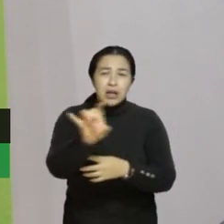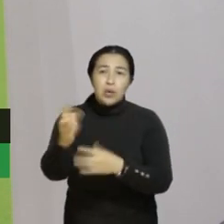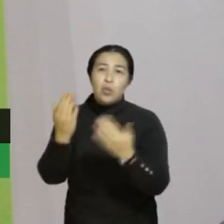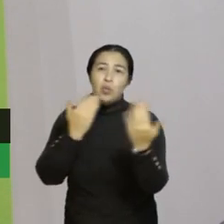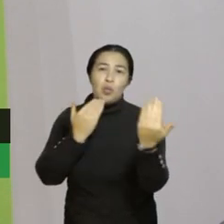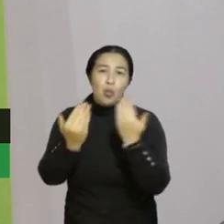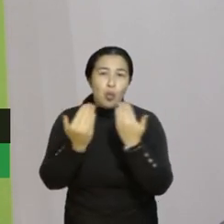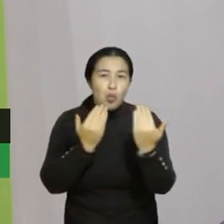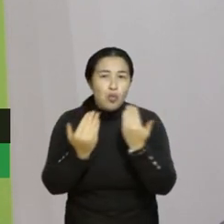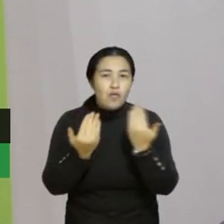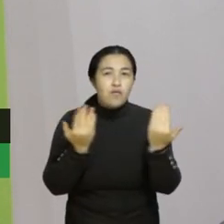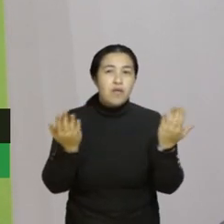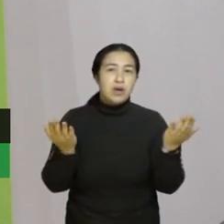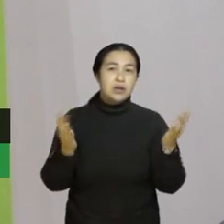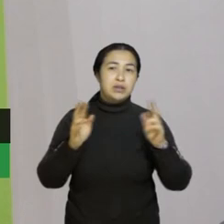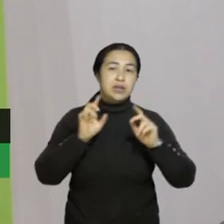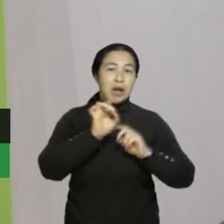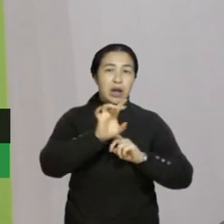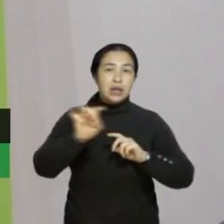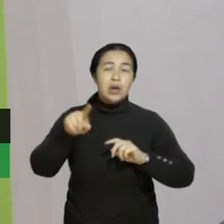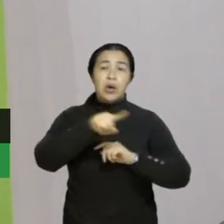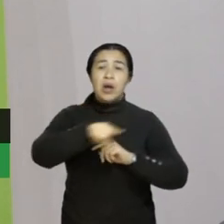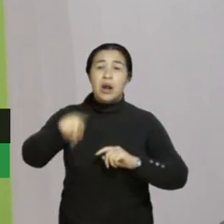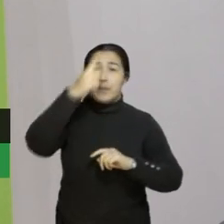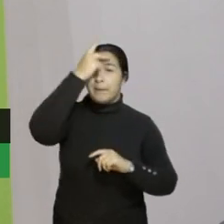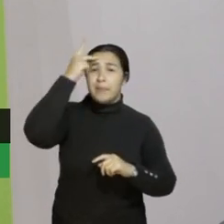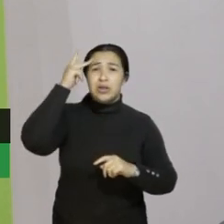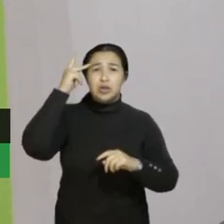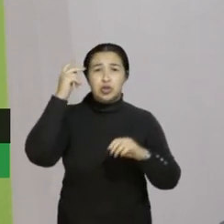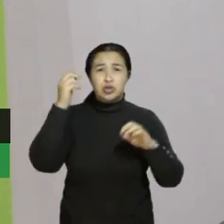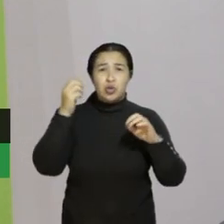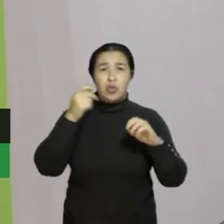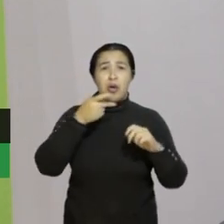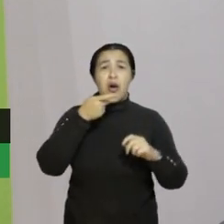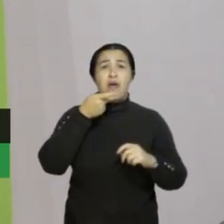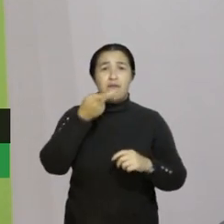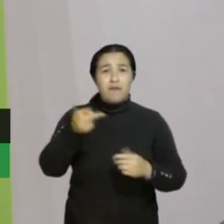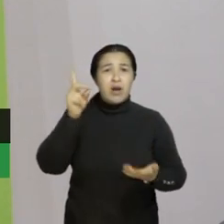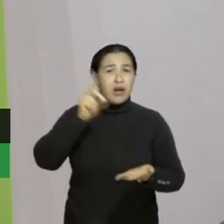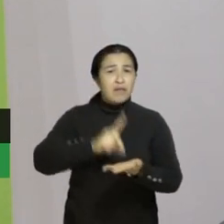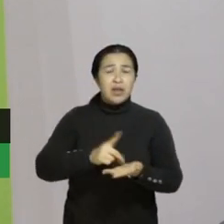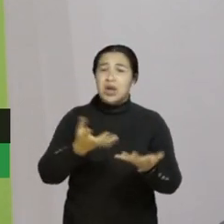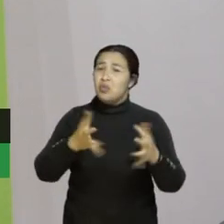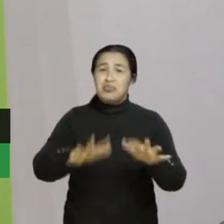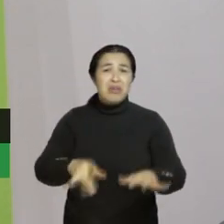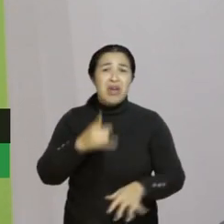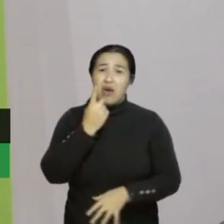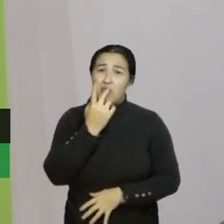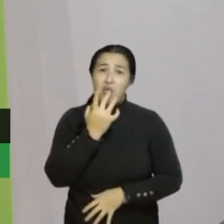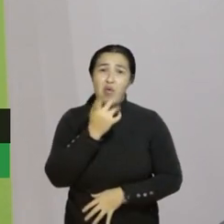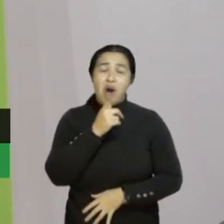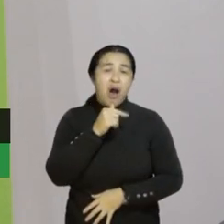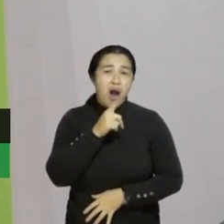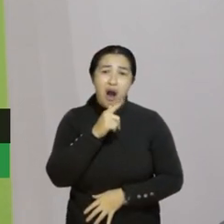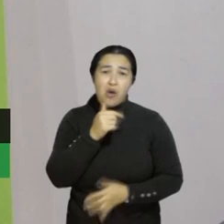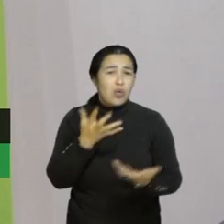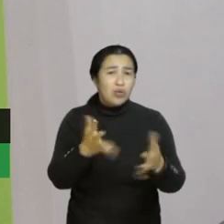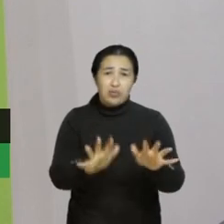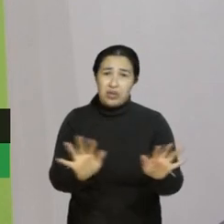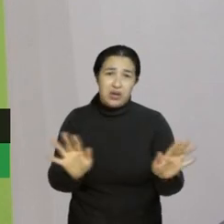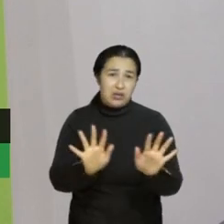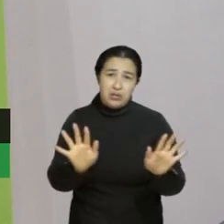pessoas. As pessoas muito honestas, não preciso de água, água eu tenho bastante, não preciso